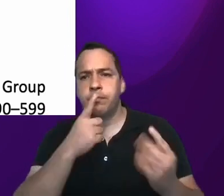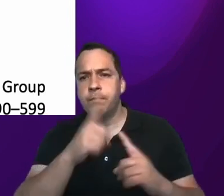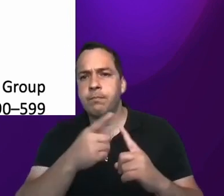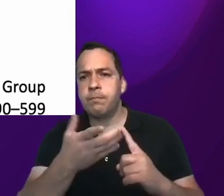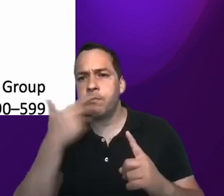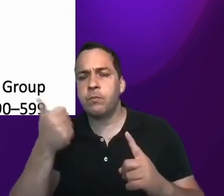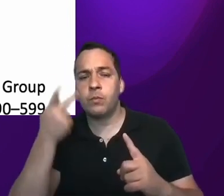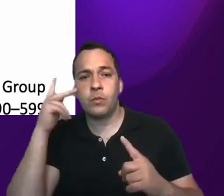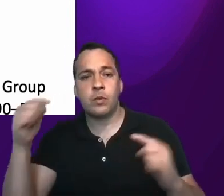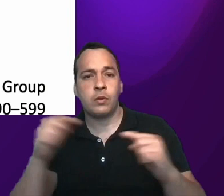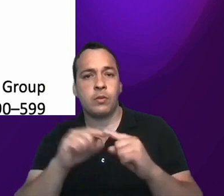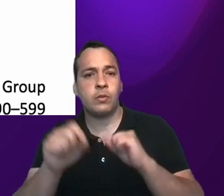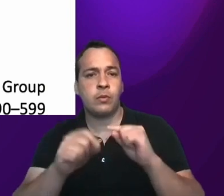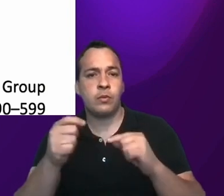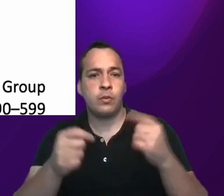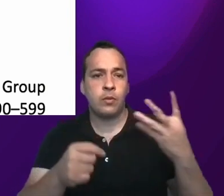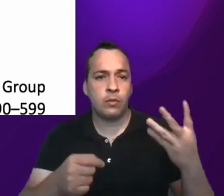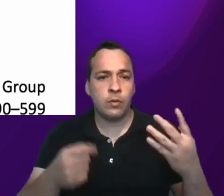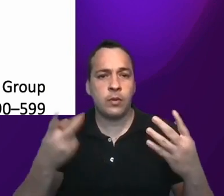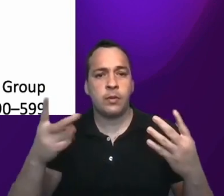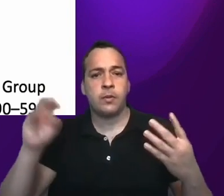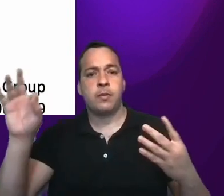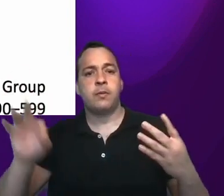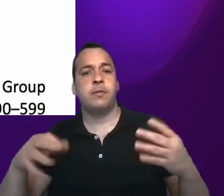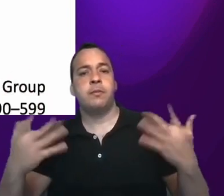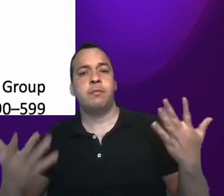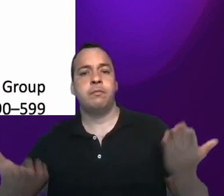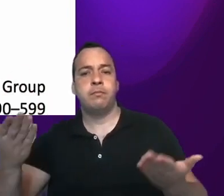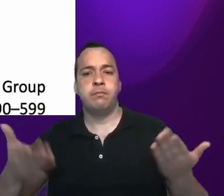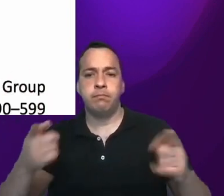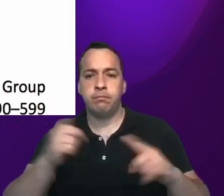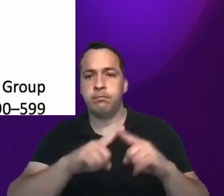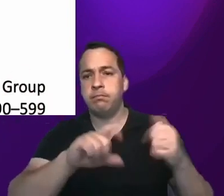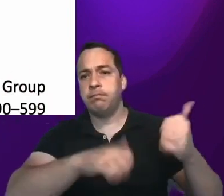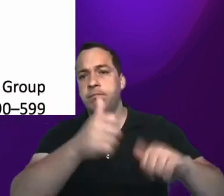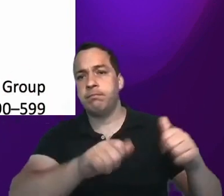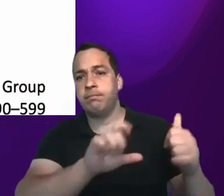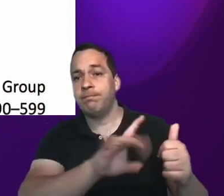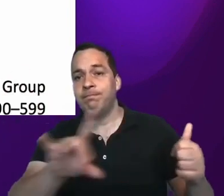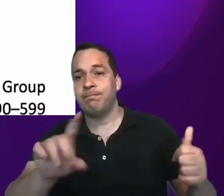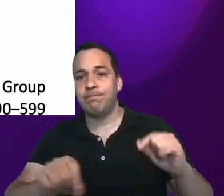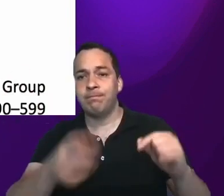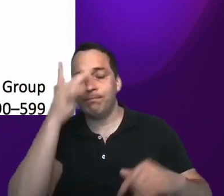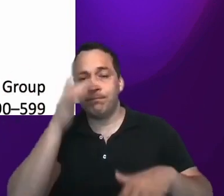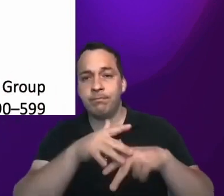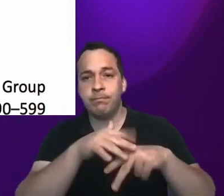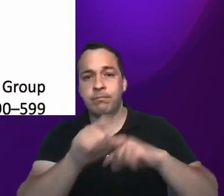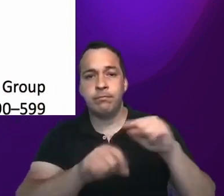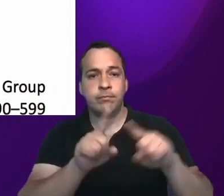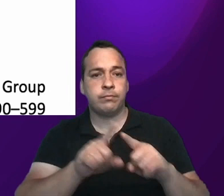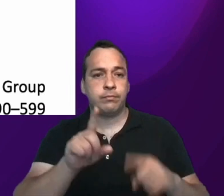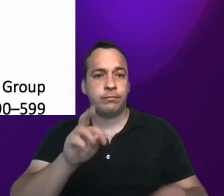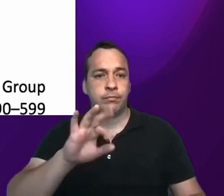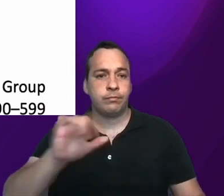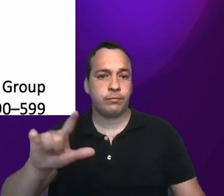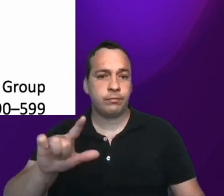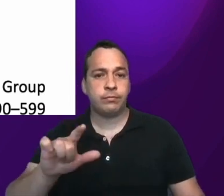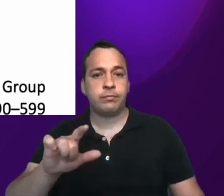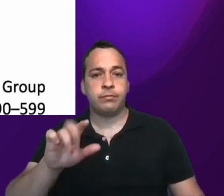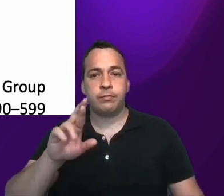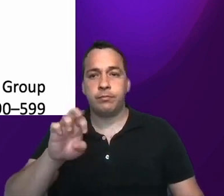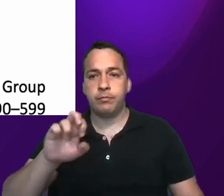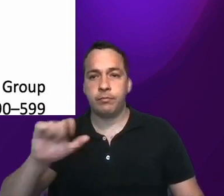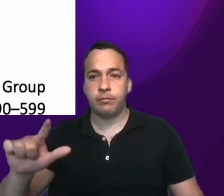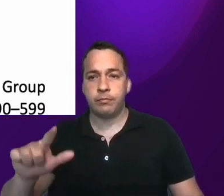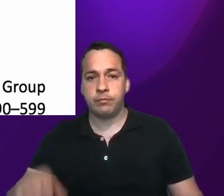paciente, 4% ou 20%? E foi avaliando pacientes do trial renal, né? Um número